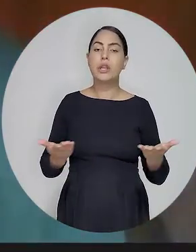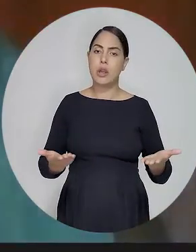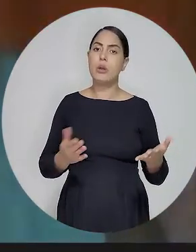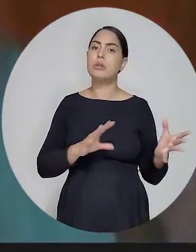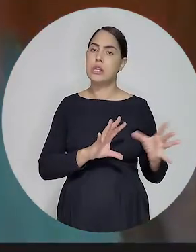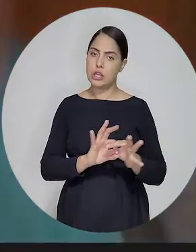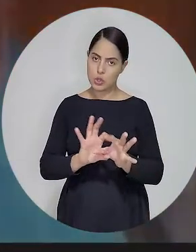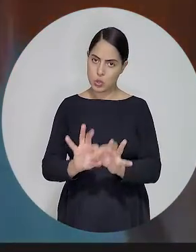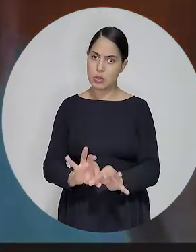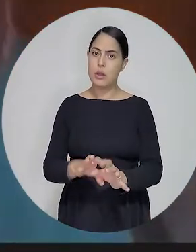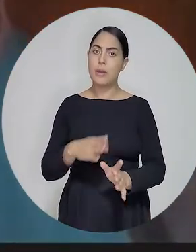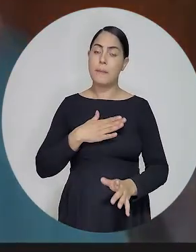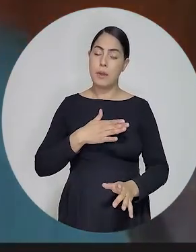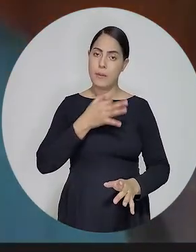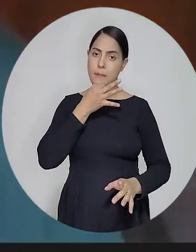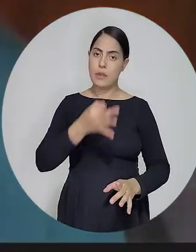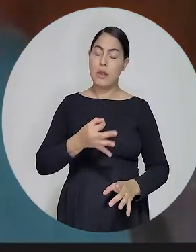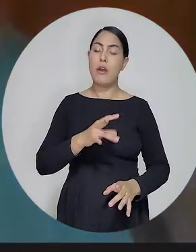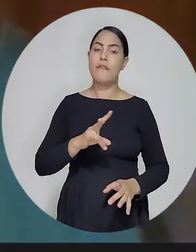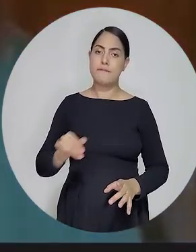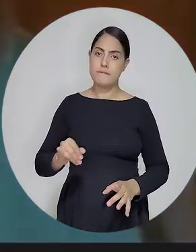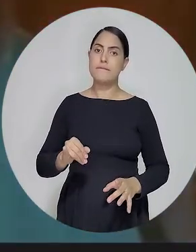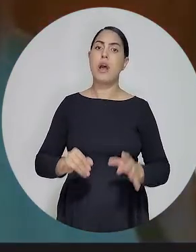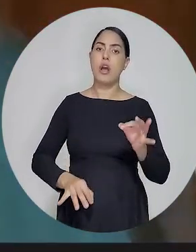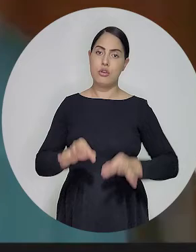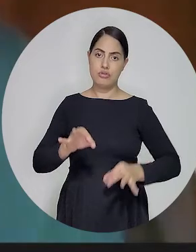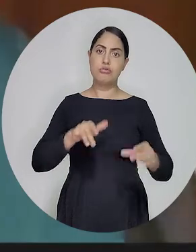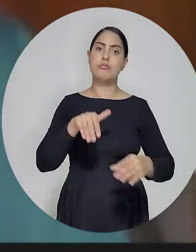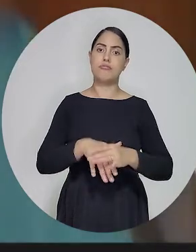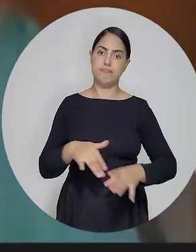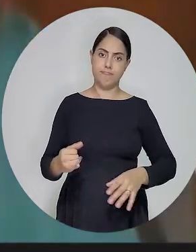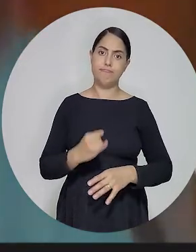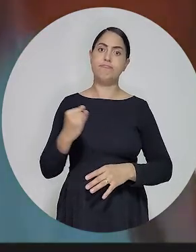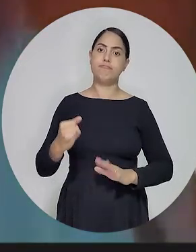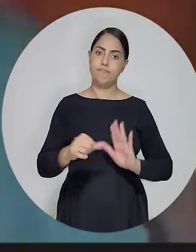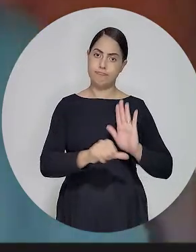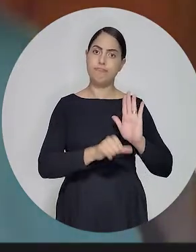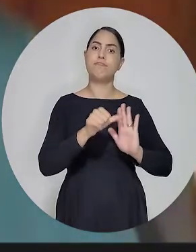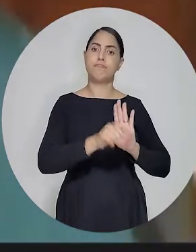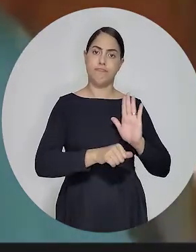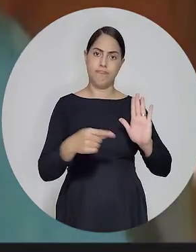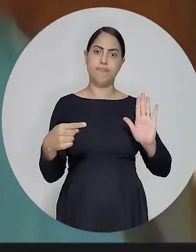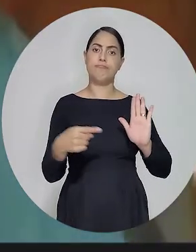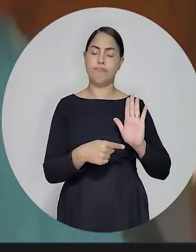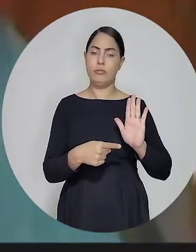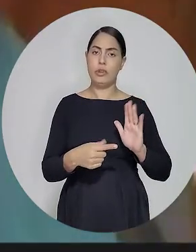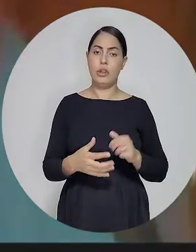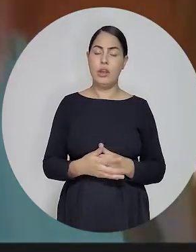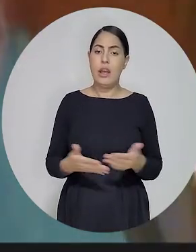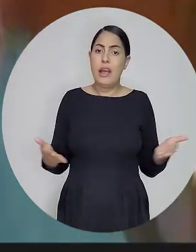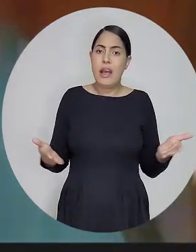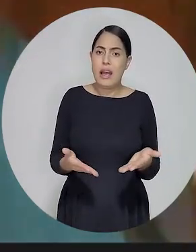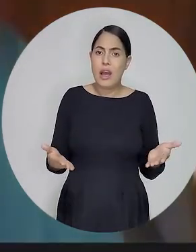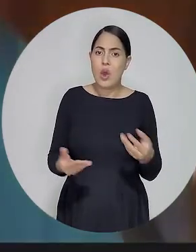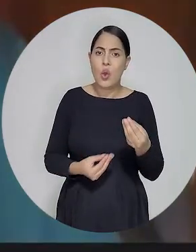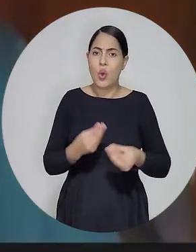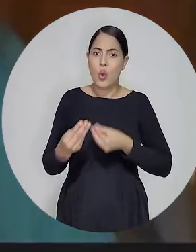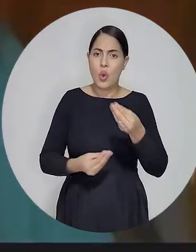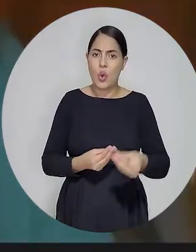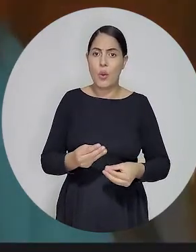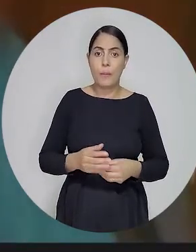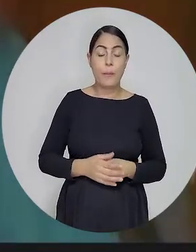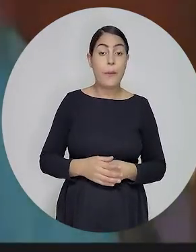que eu acho que vão ser importantes de ser enfrentadas pela Justiça Eleitoral. O ato de improbidade, para a configuração do ato